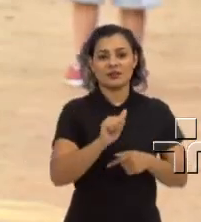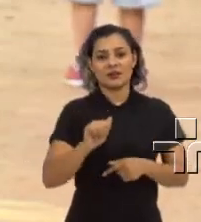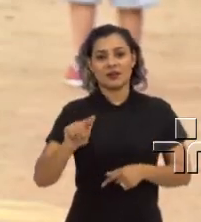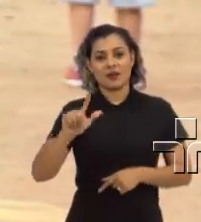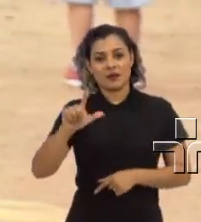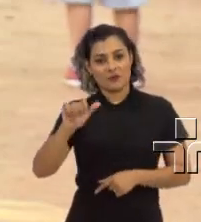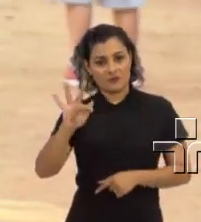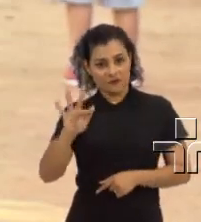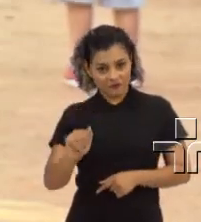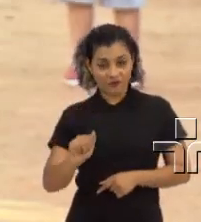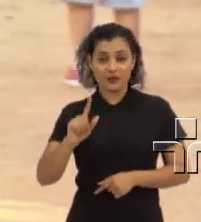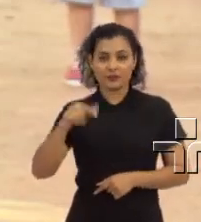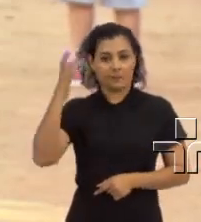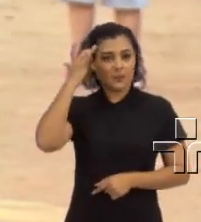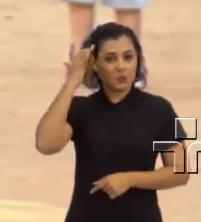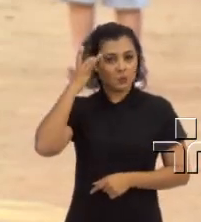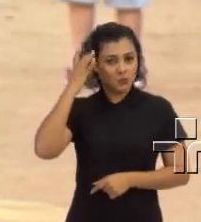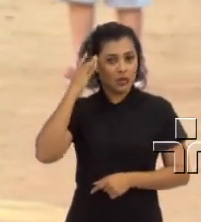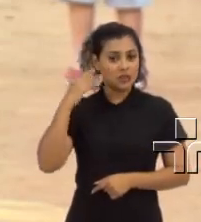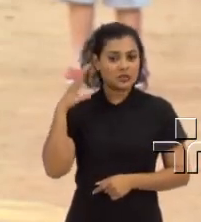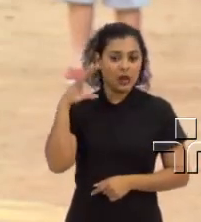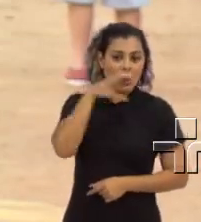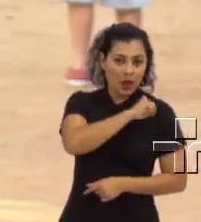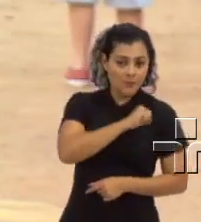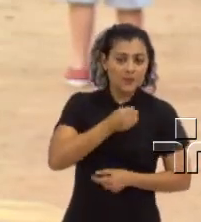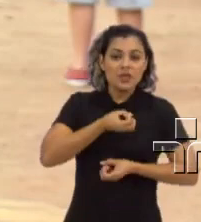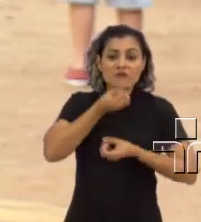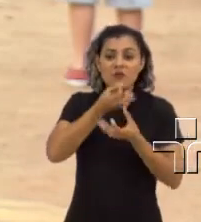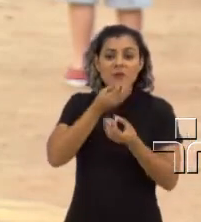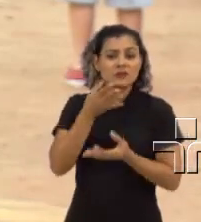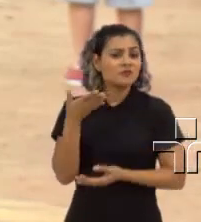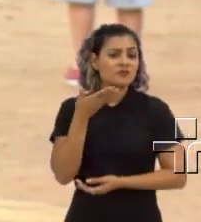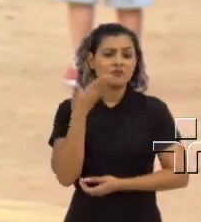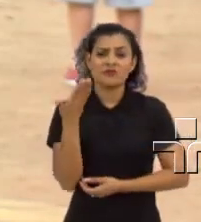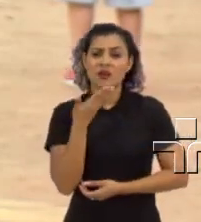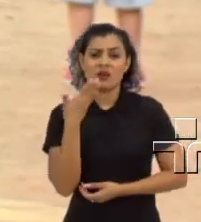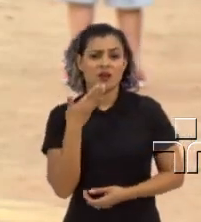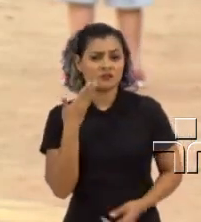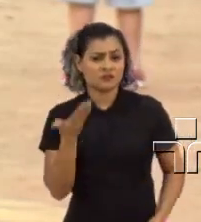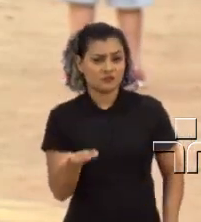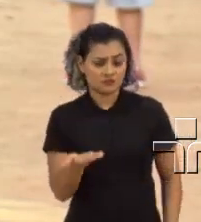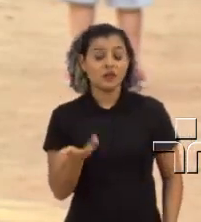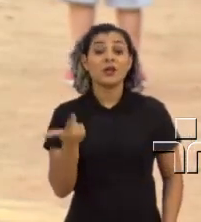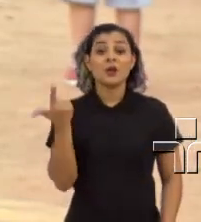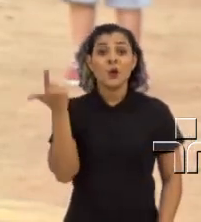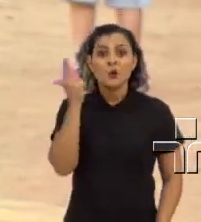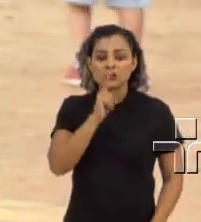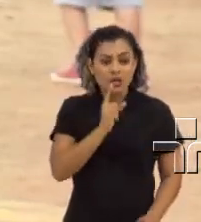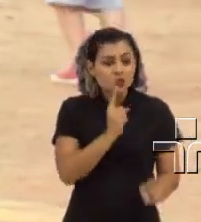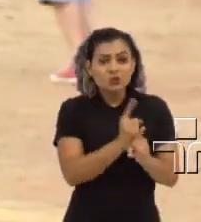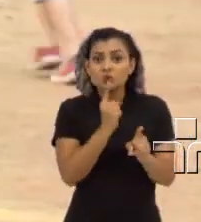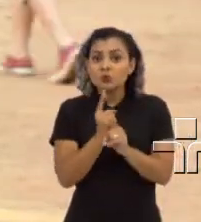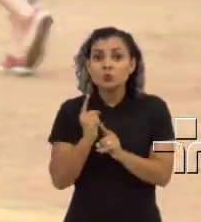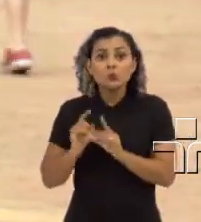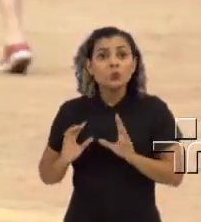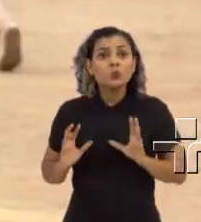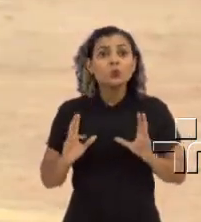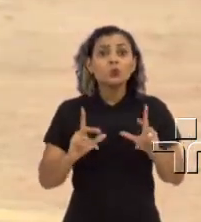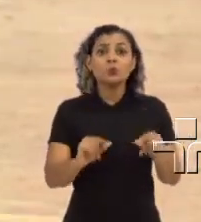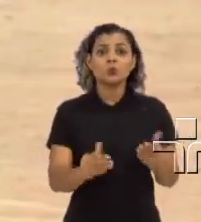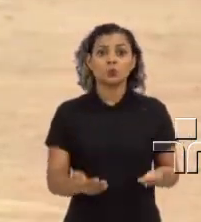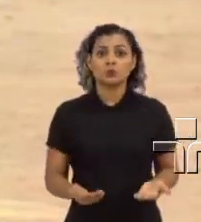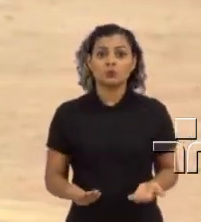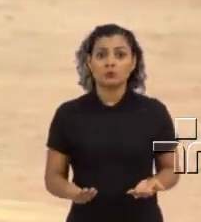né? Eles têm uma informação muito facilitada, eles conseguem descobrir tudo